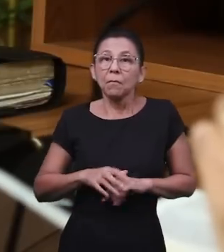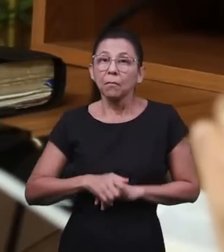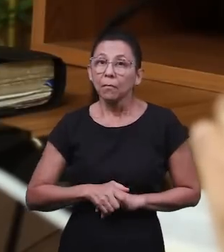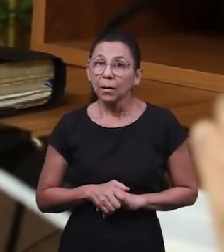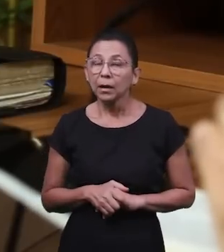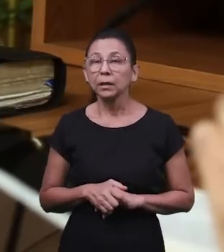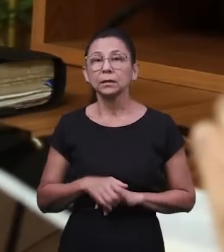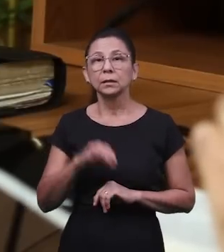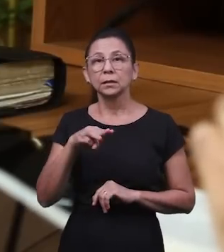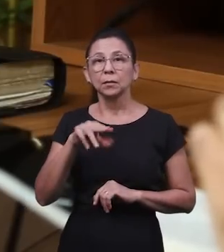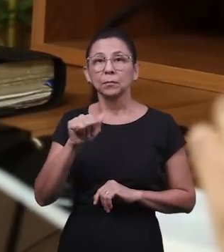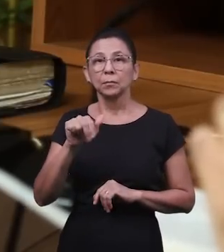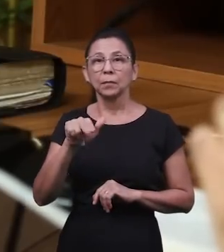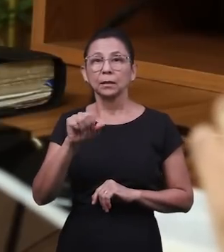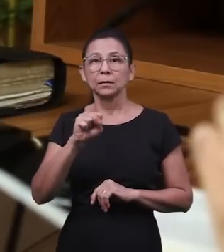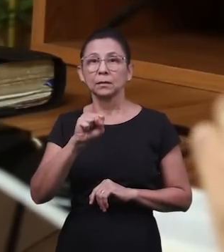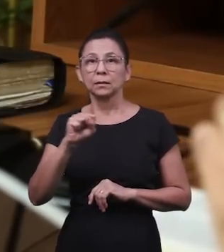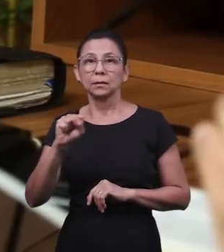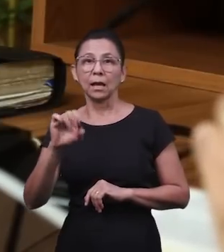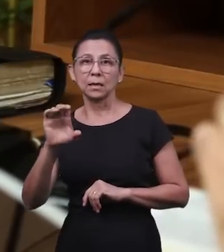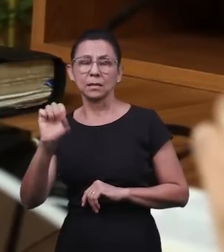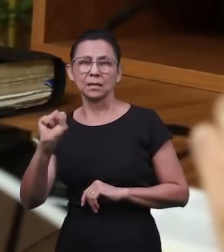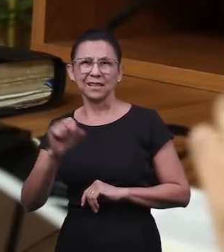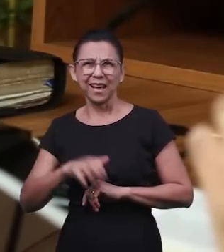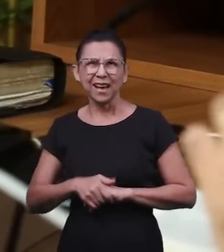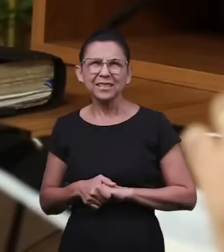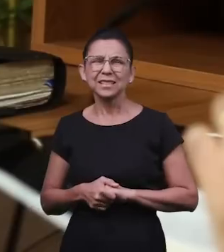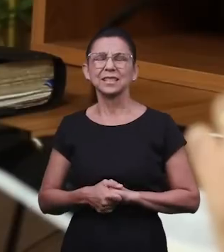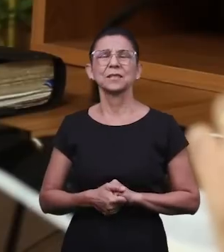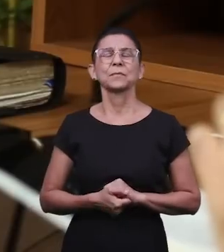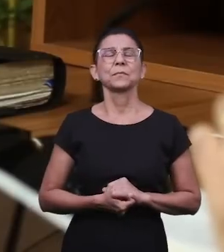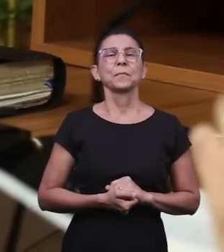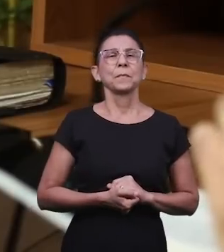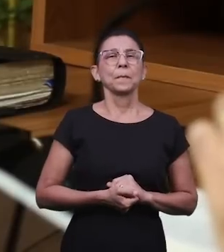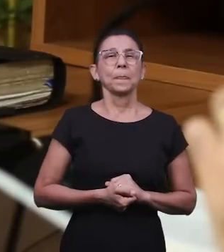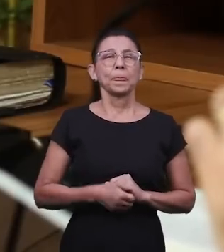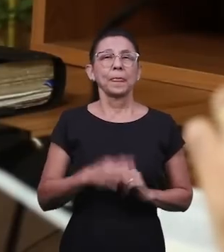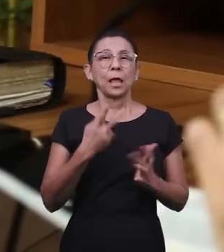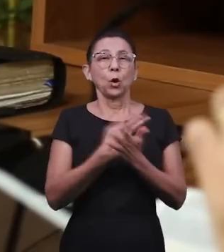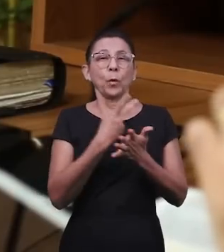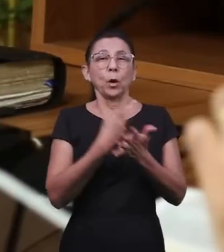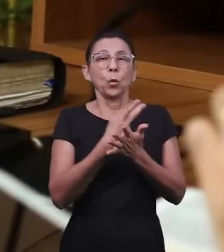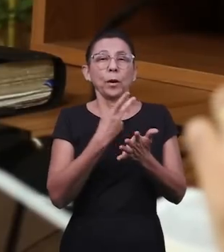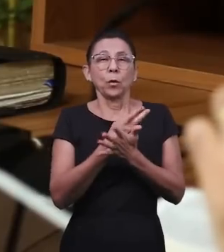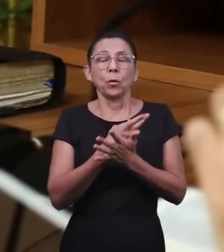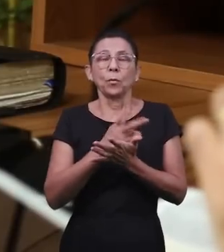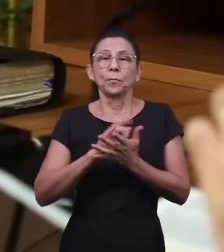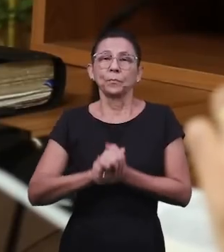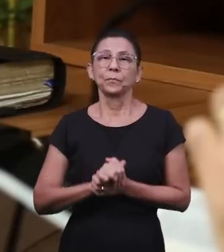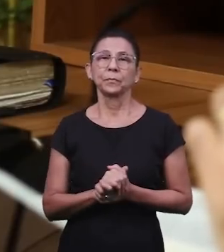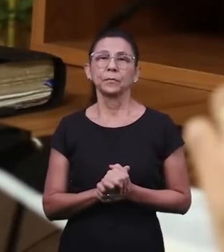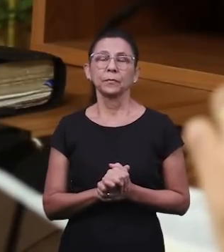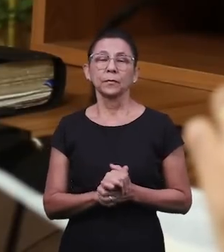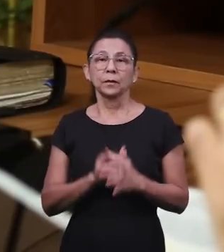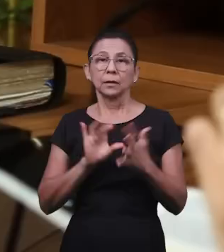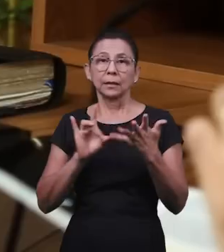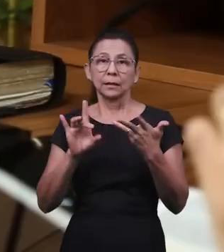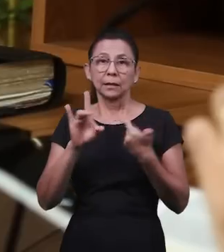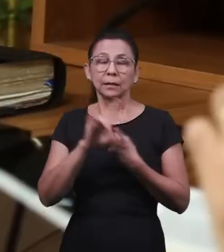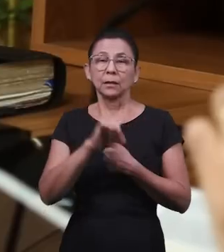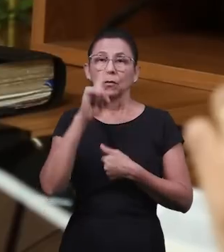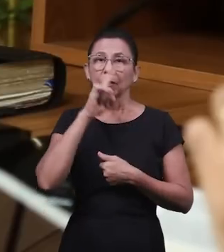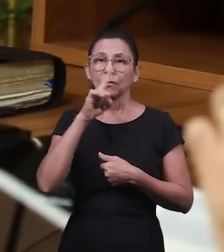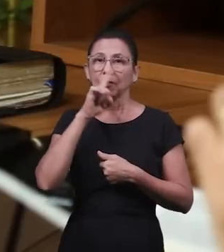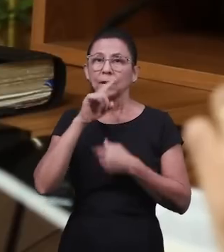misericórdia, suplicou, se arrependeu, confessou suas falhas. É o que é que fez? Ele confessou e aí ele voltou